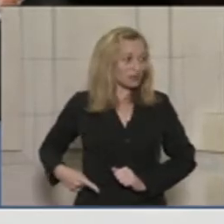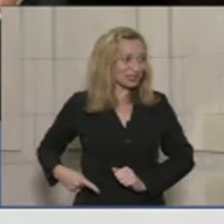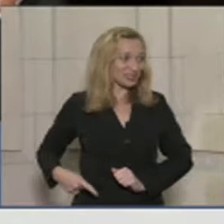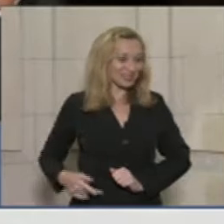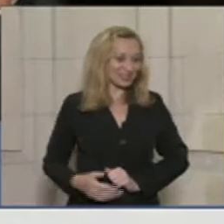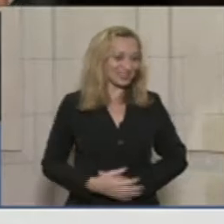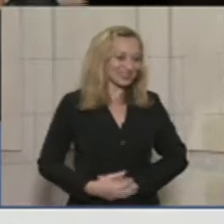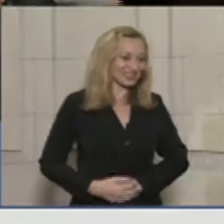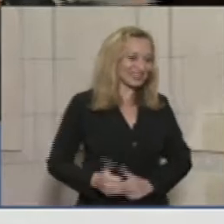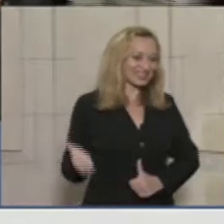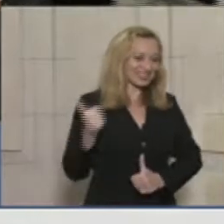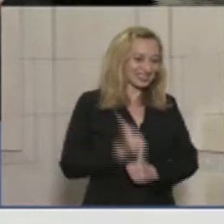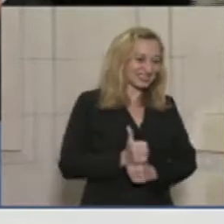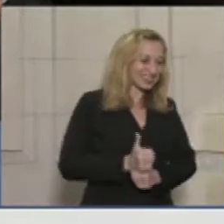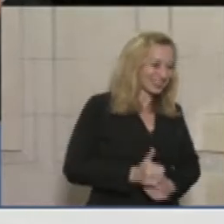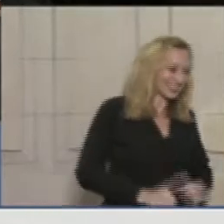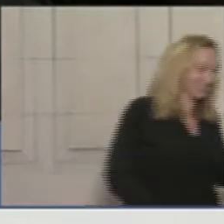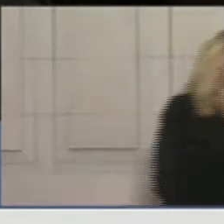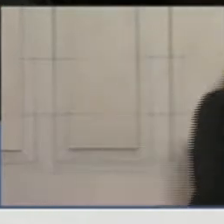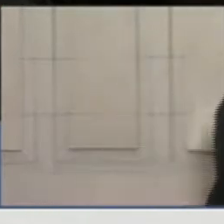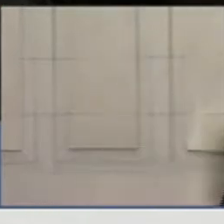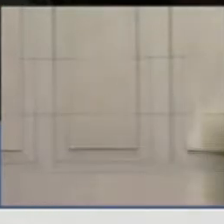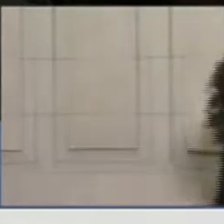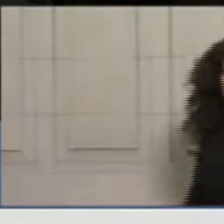deputado Jair Bittencourt,